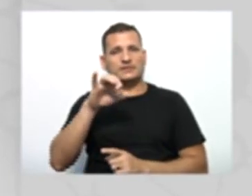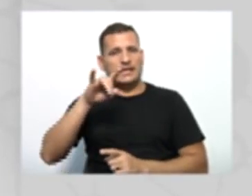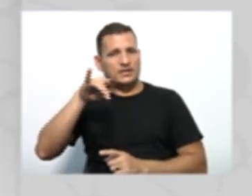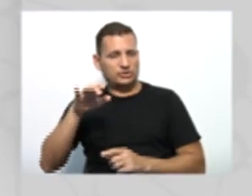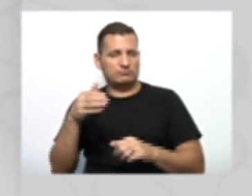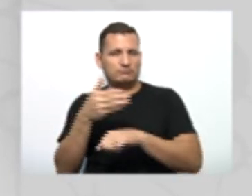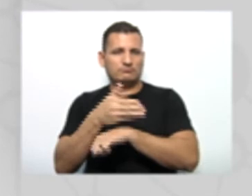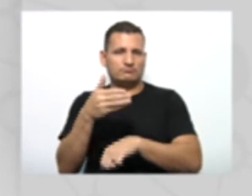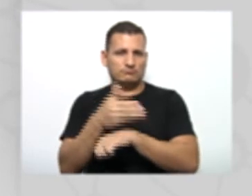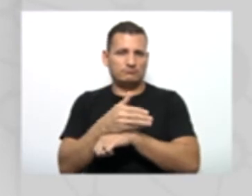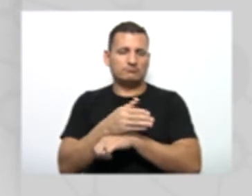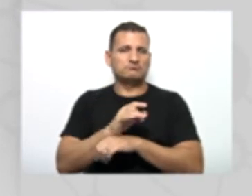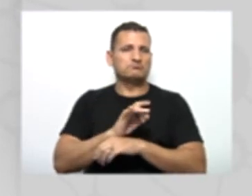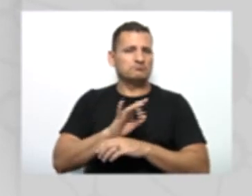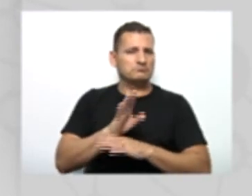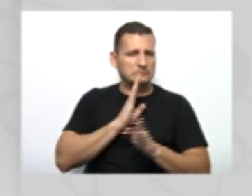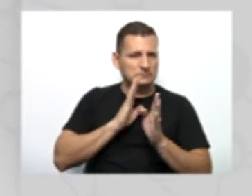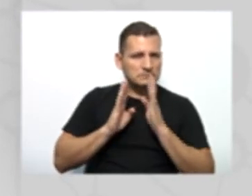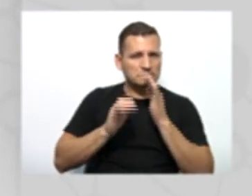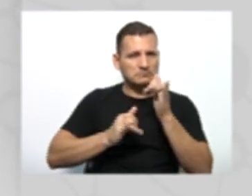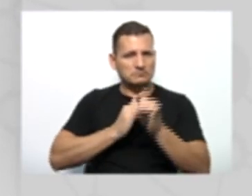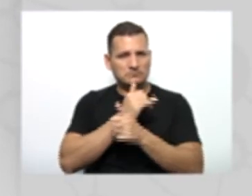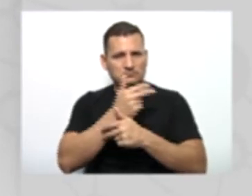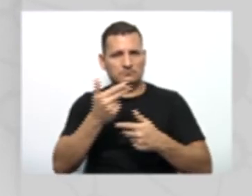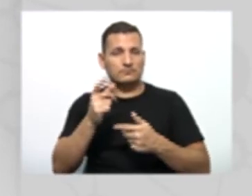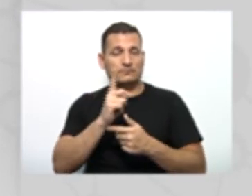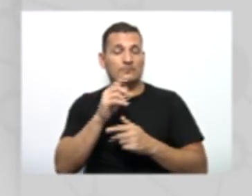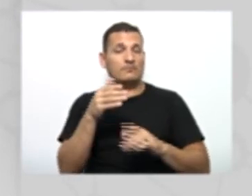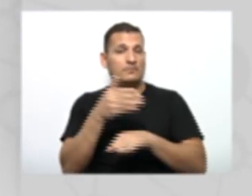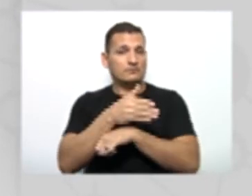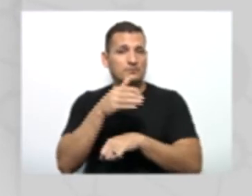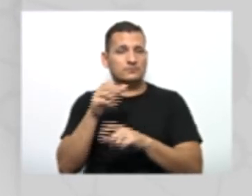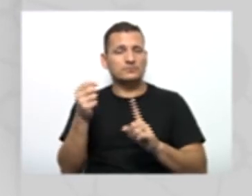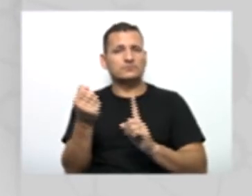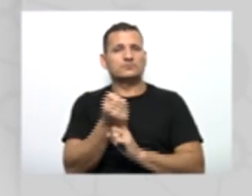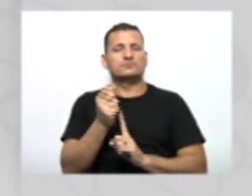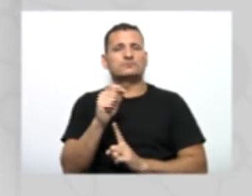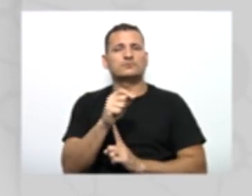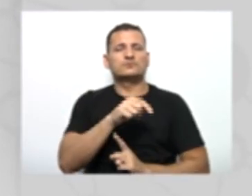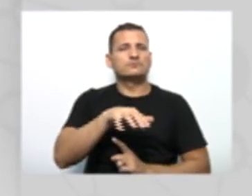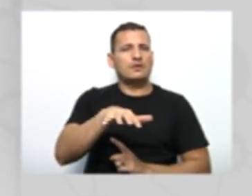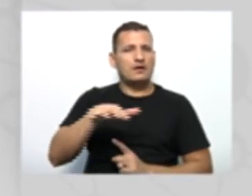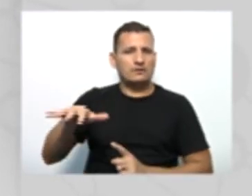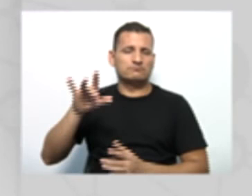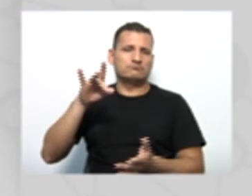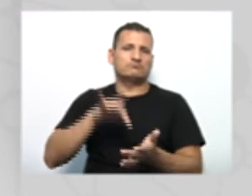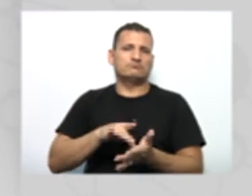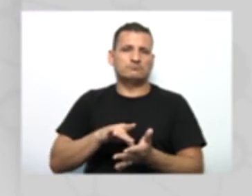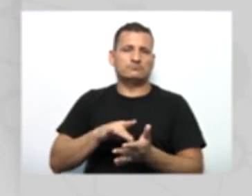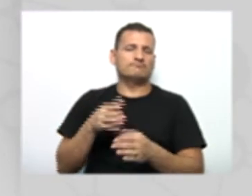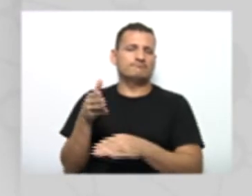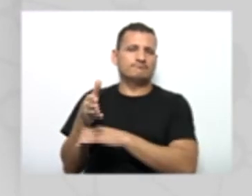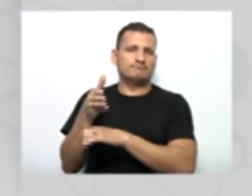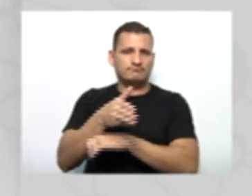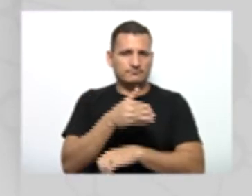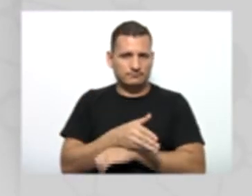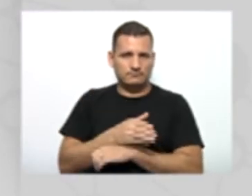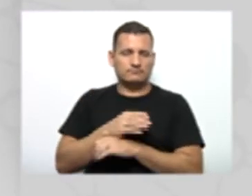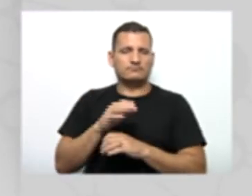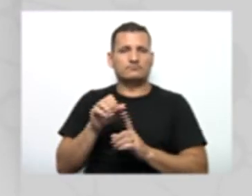seu exercício monopolizado pelos representantes eleitos. É claro que a soberania ela é